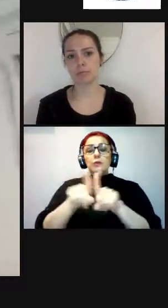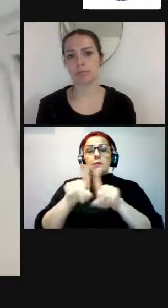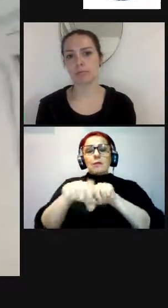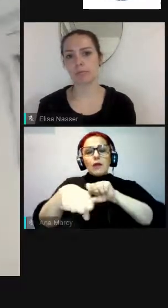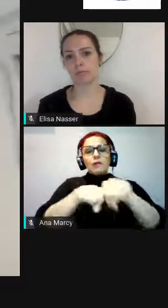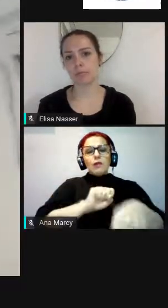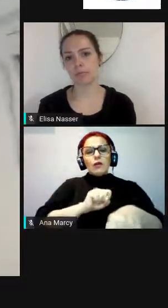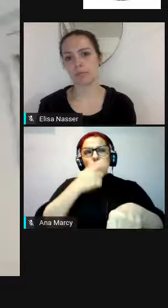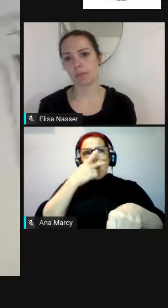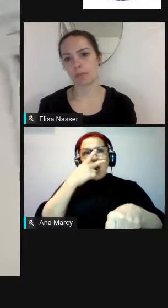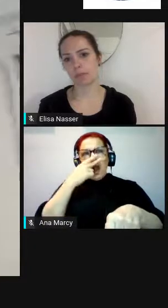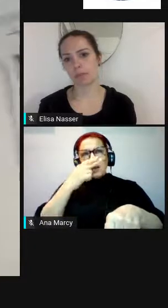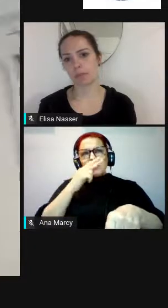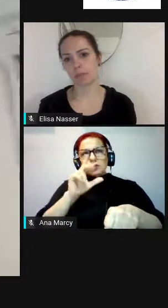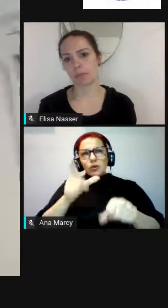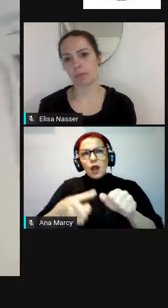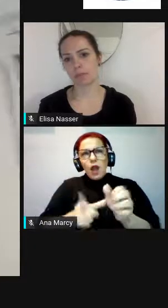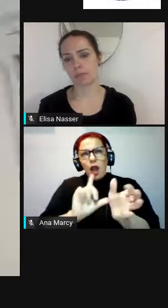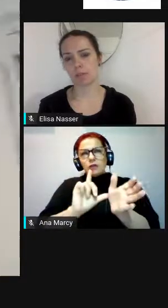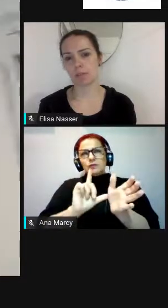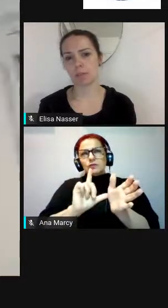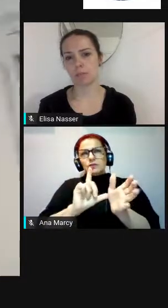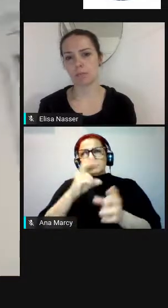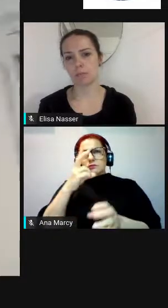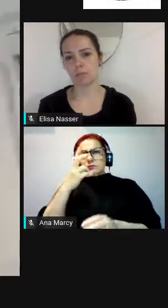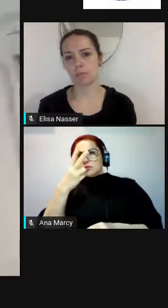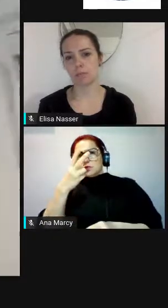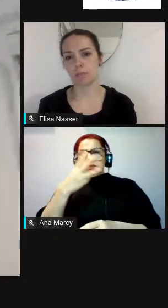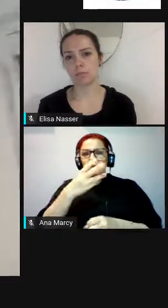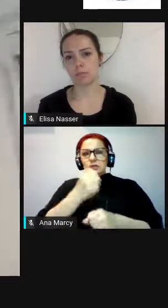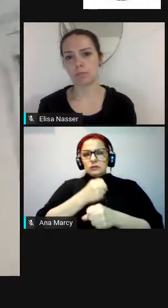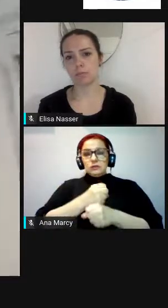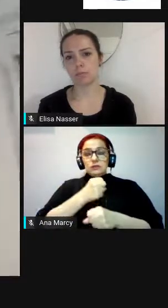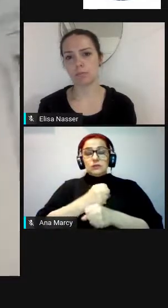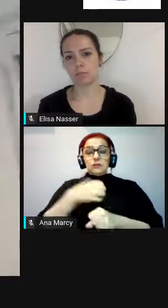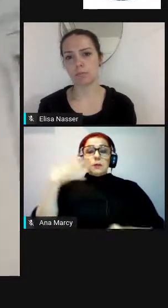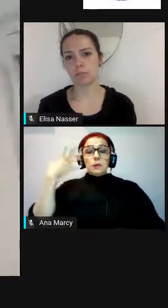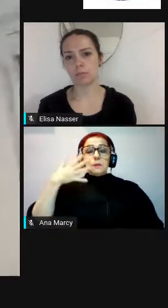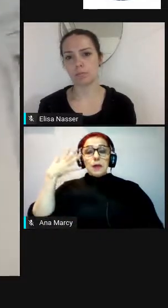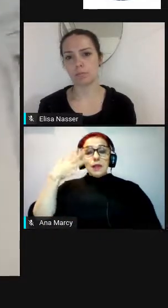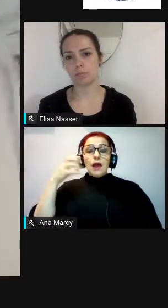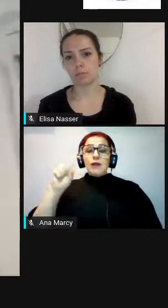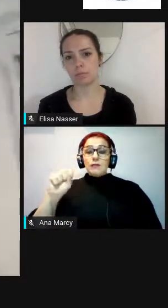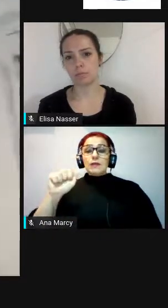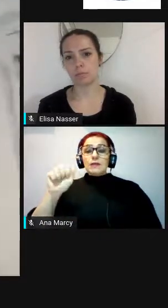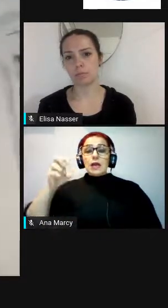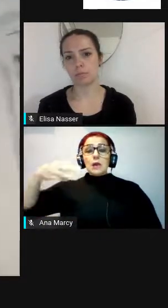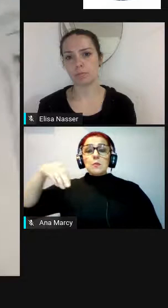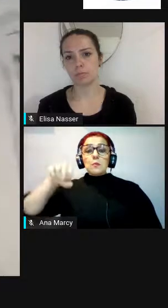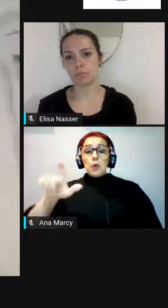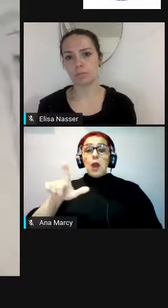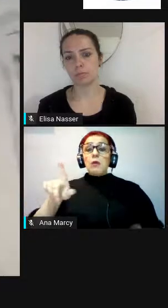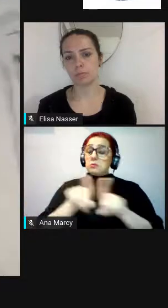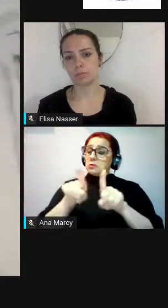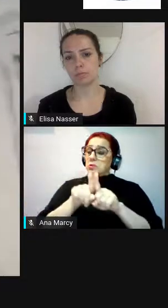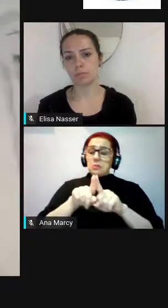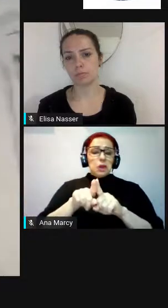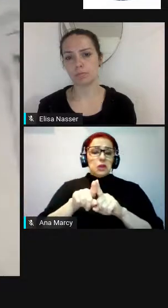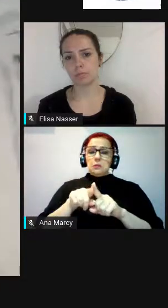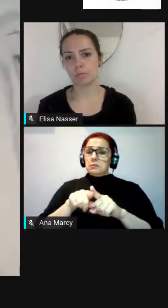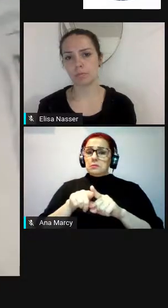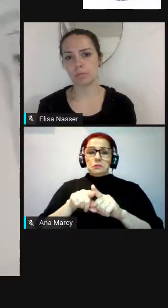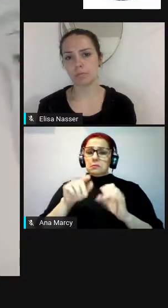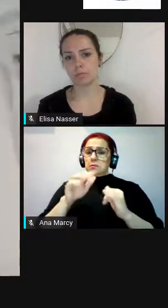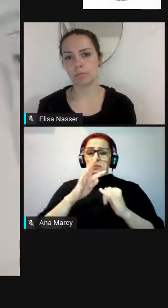três ele é um empreendedor também né Ele tava dando a palestra assim agora e ele trabalha basicamente nas redes sociais né pro dos